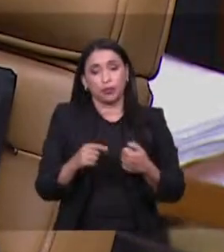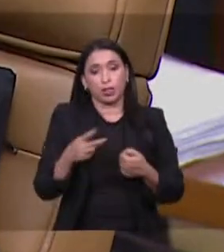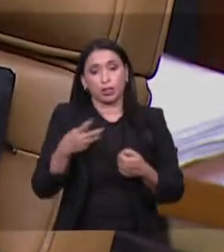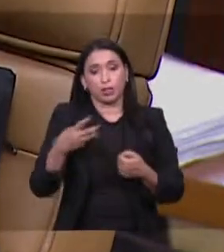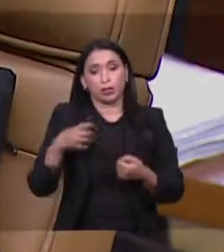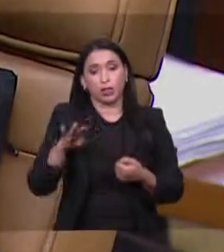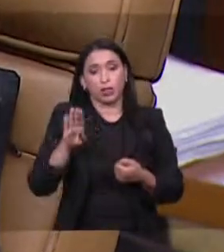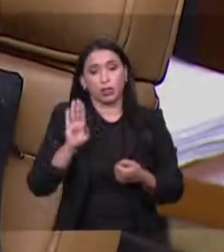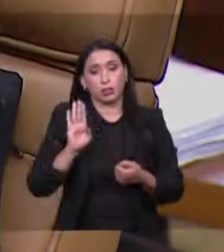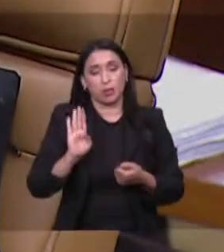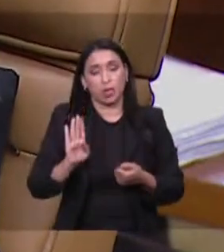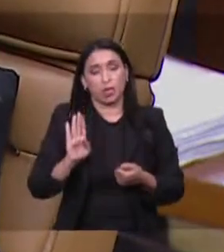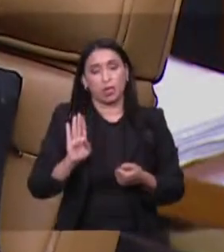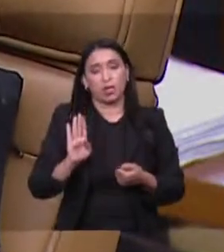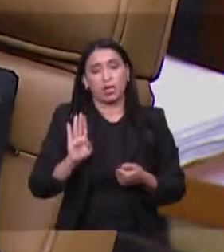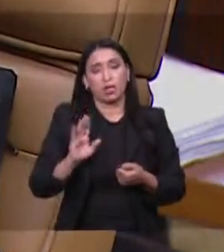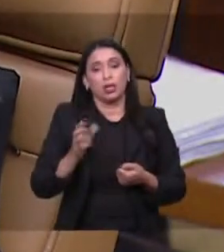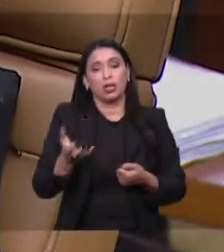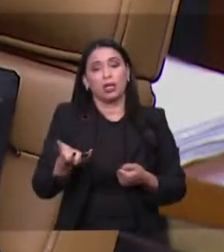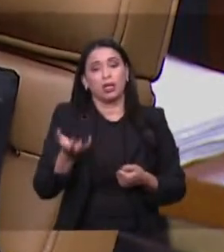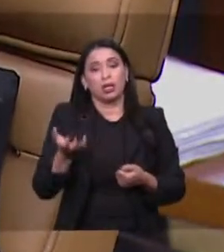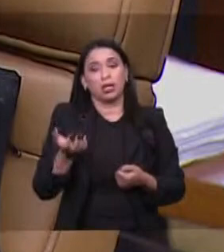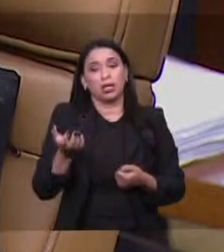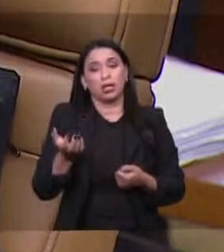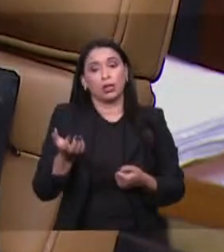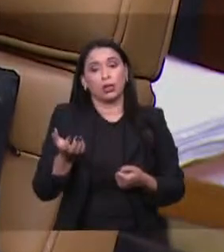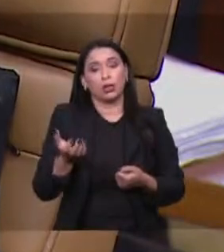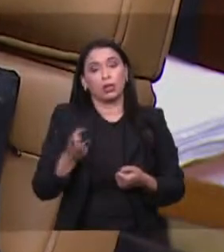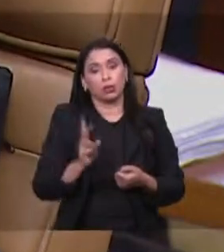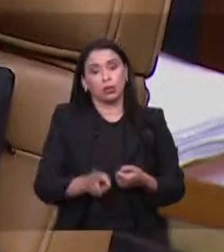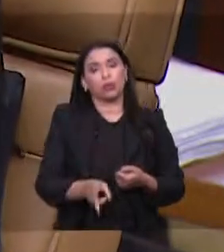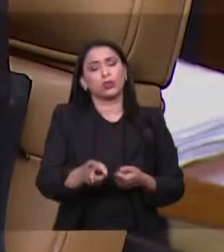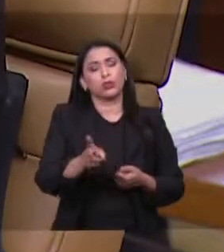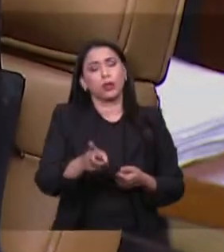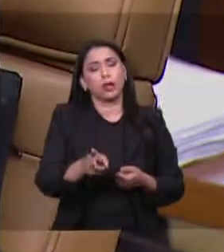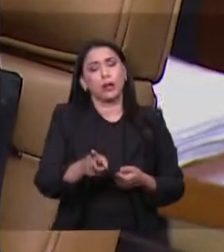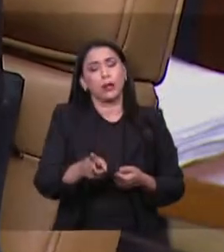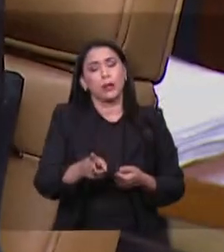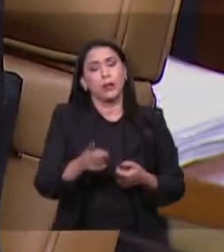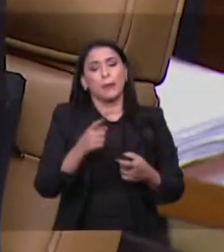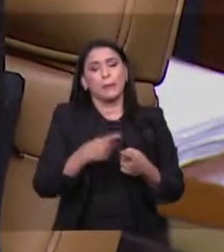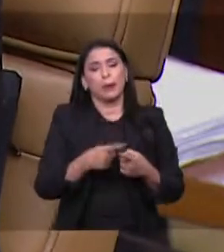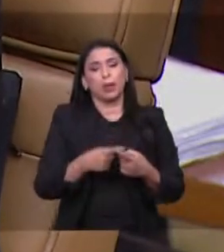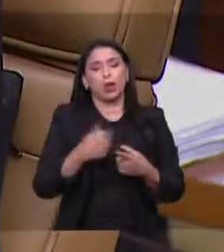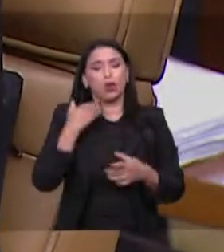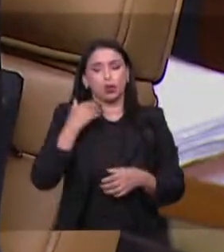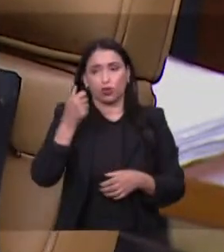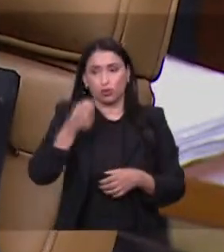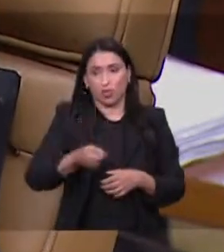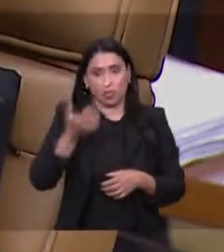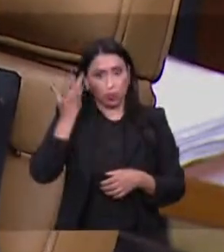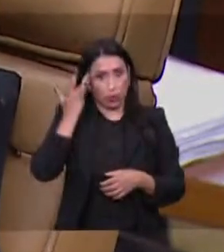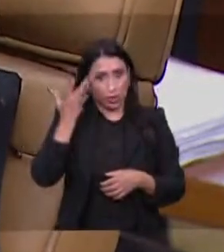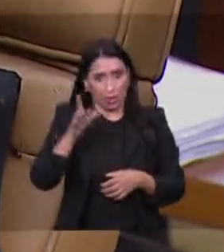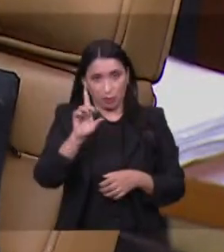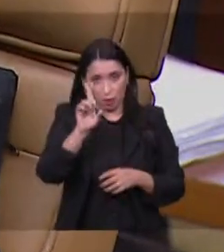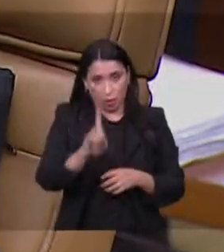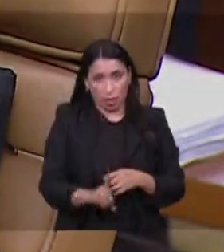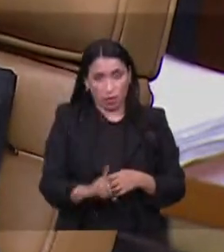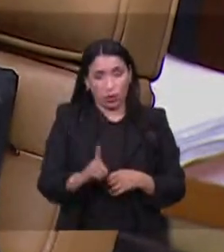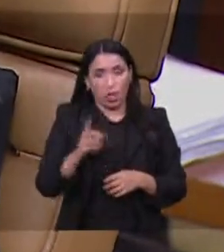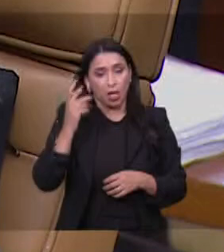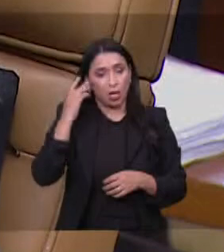3B, eu quero manter, porque eu acho que pior do que o juiz que não sabe direito é o juiz incoerente. Então, eu quero manter